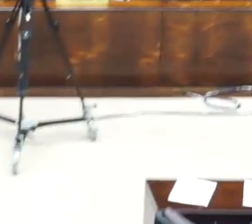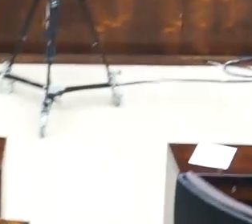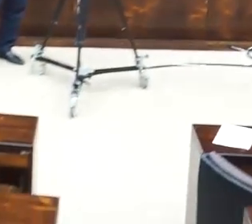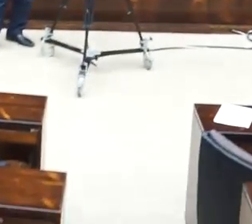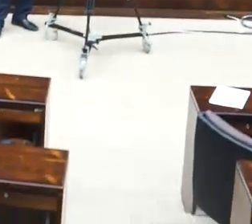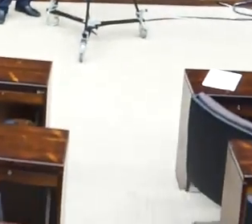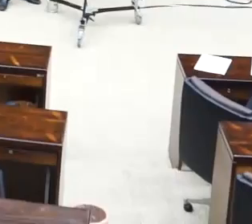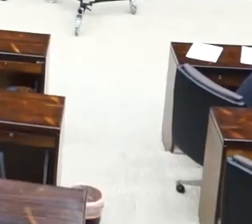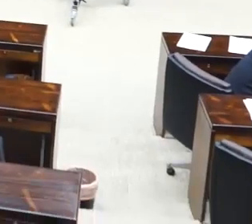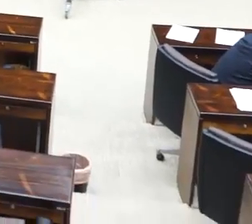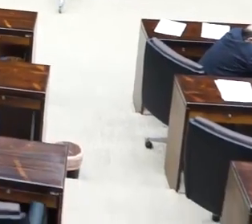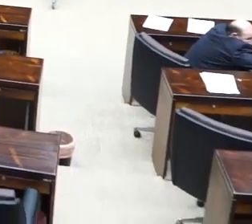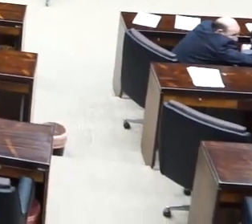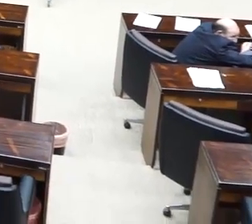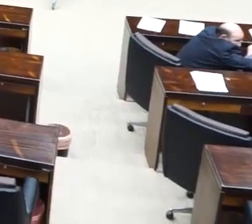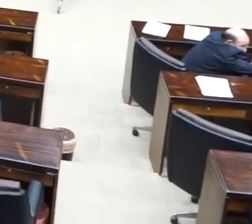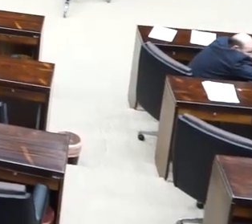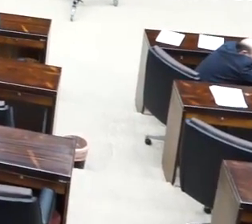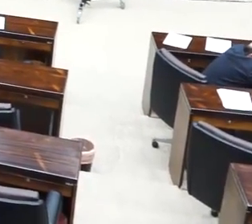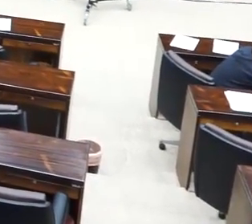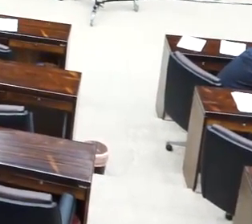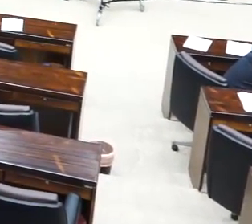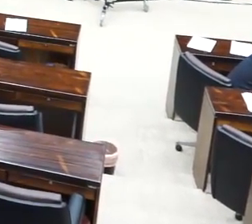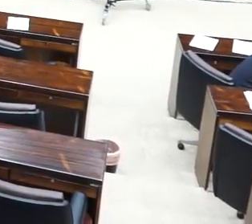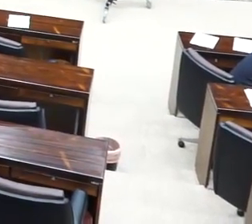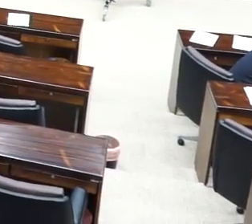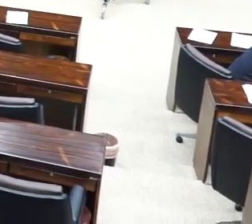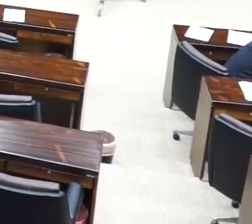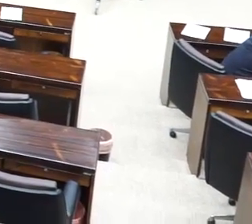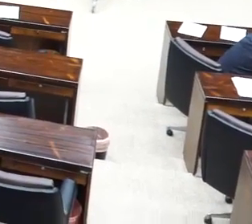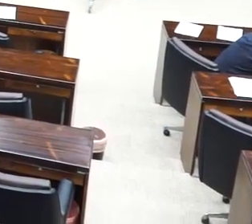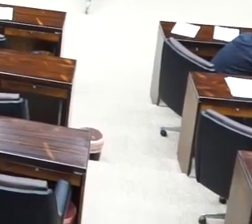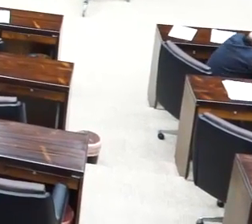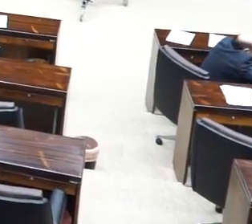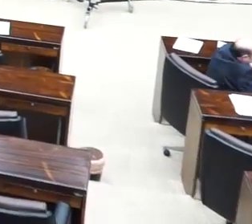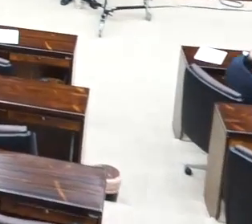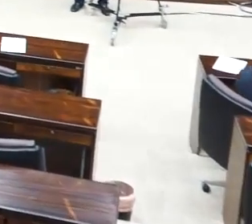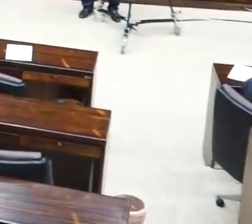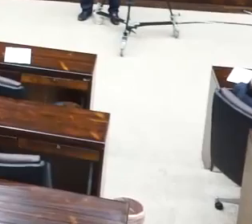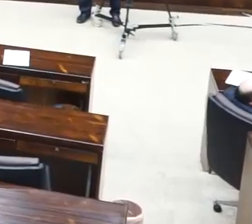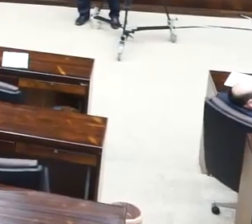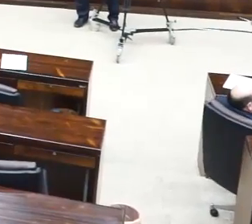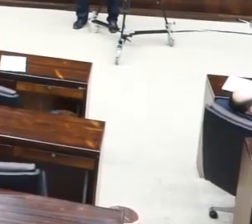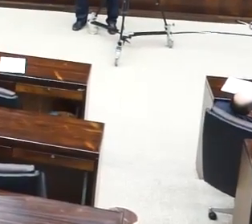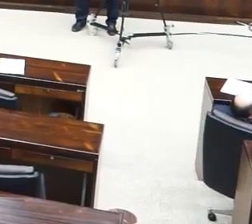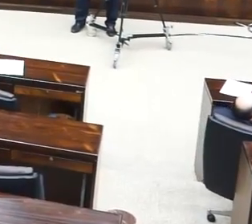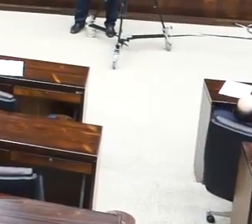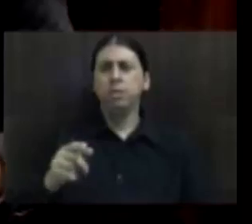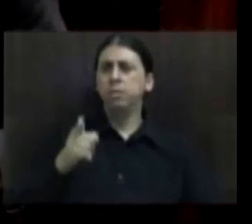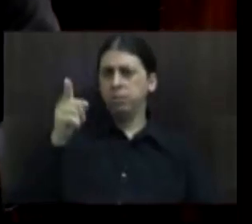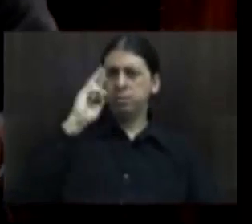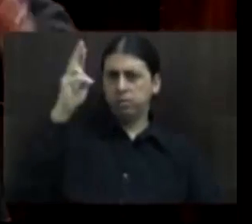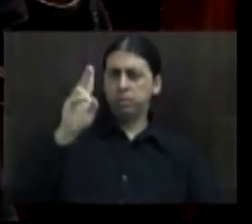respeitosamente mesmo que sem concordar Porque nós não somos os donos da verdade vossa excelência não